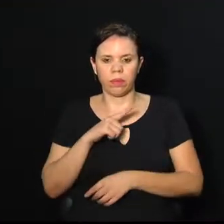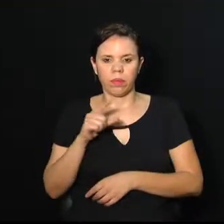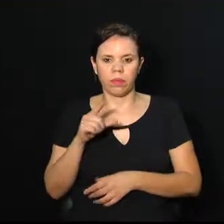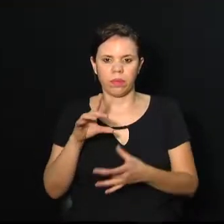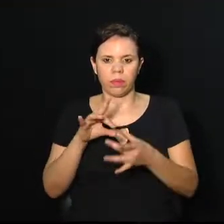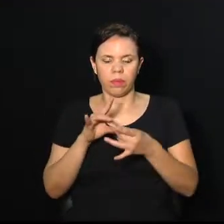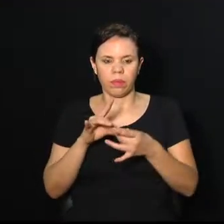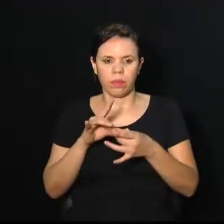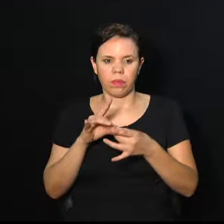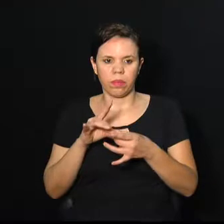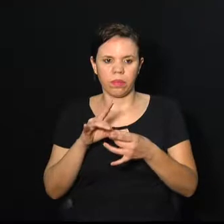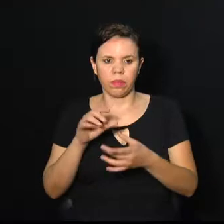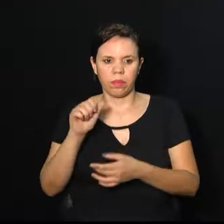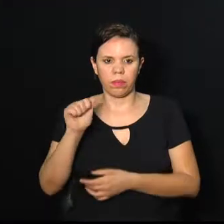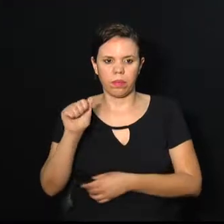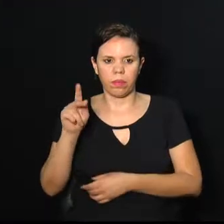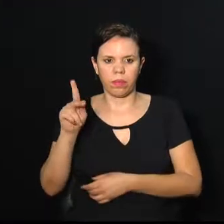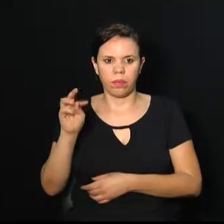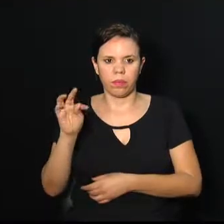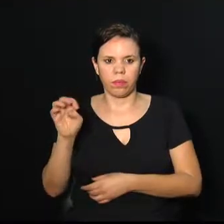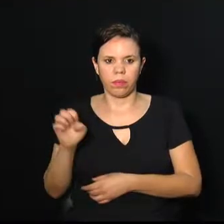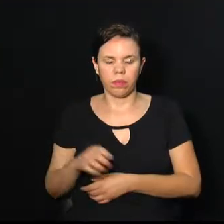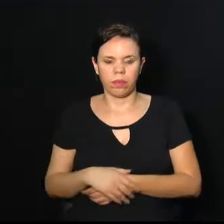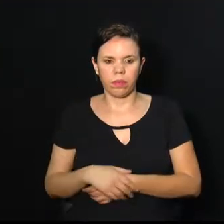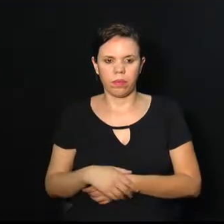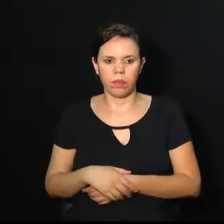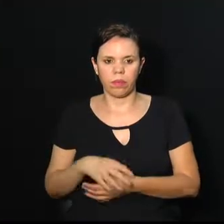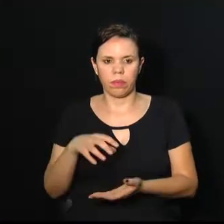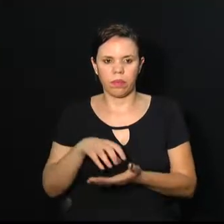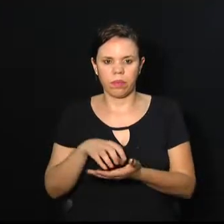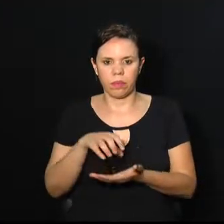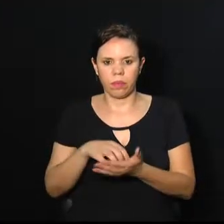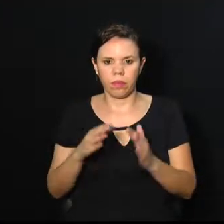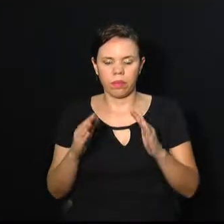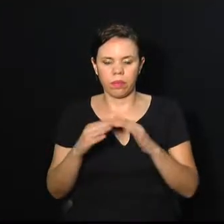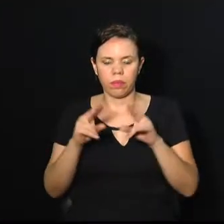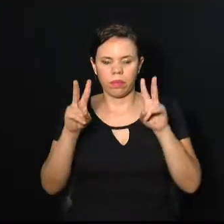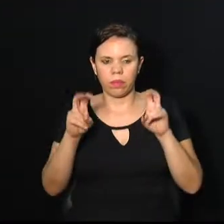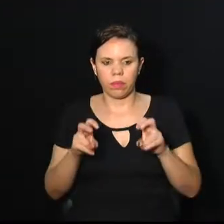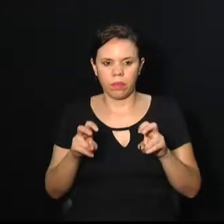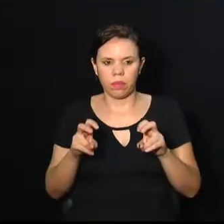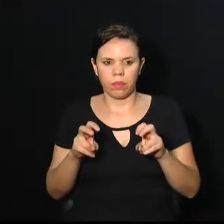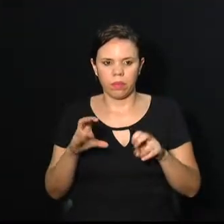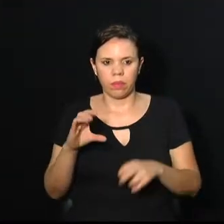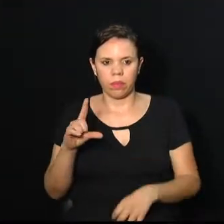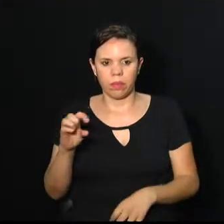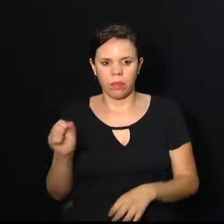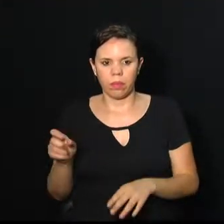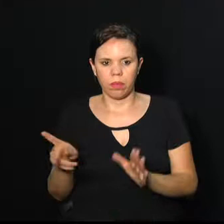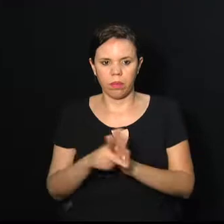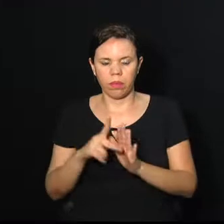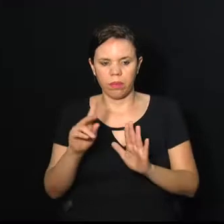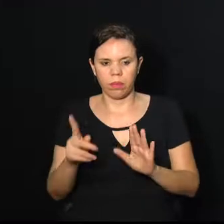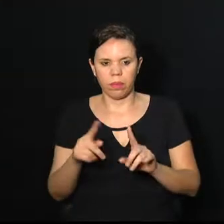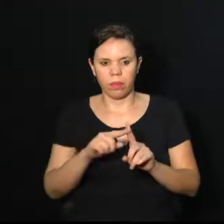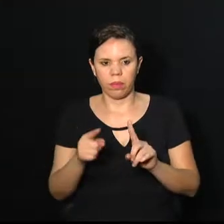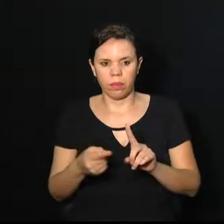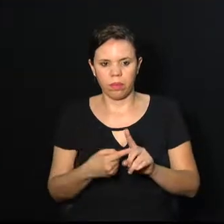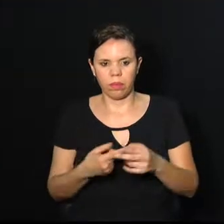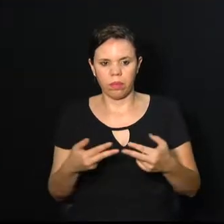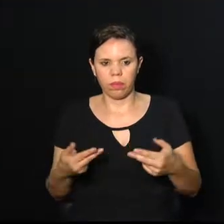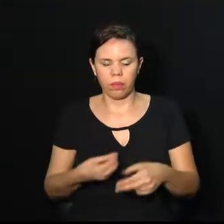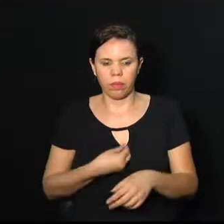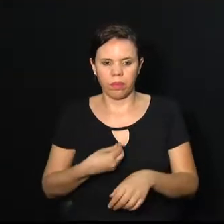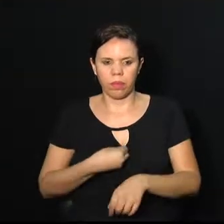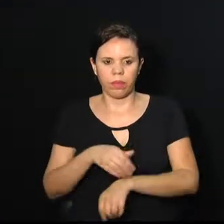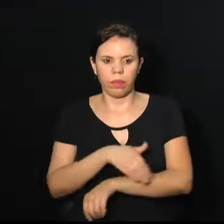parceria da POT, né? A Casa Santa Clara, né? Que é uma casa de gestante puérperas também, em situação de rua,